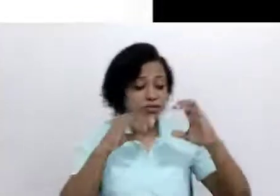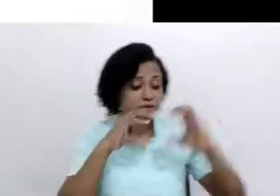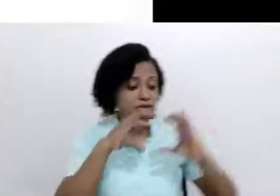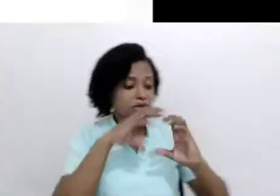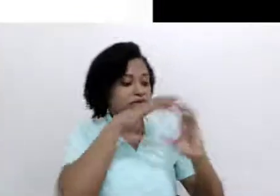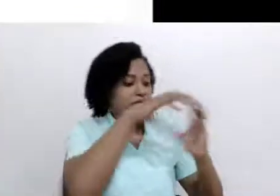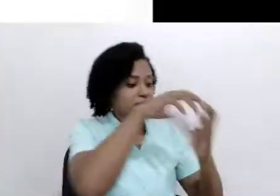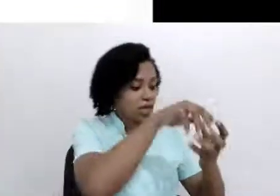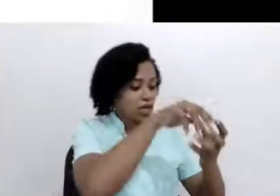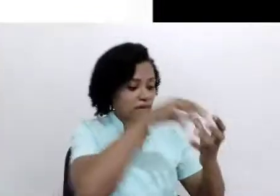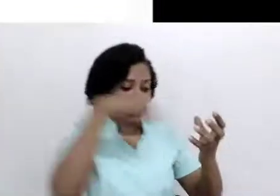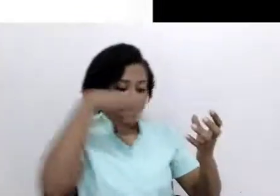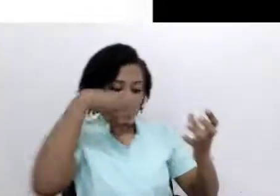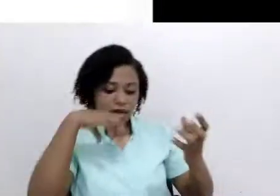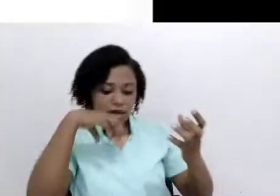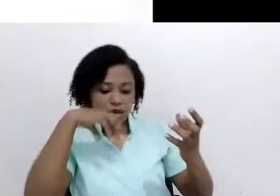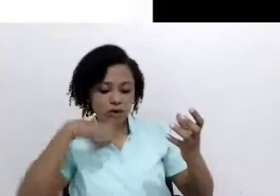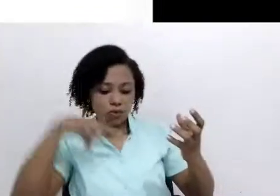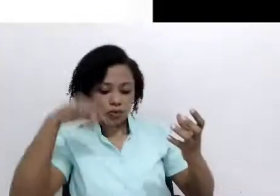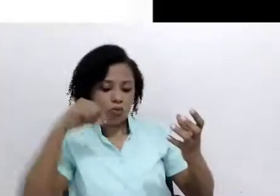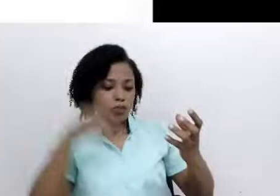Terra entre a Lua e o Sol.